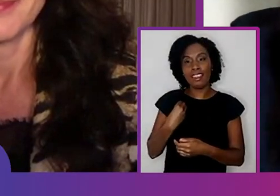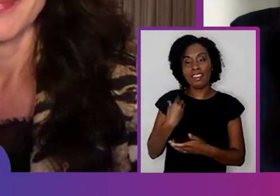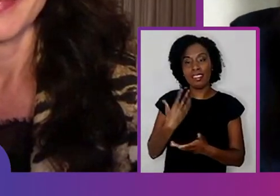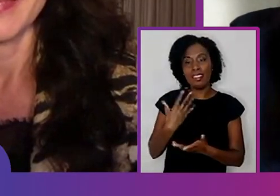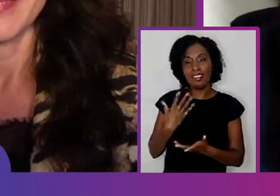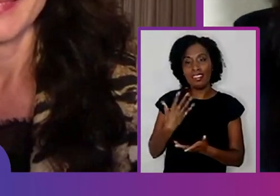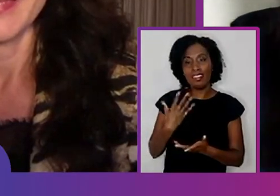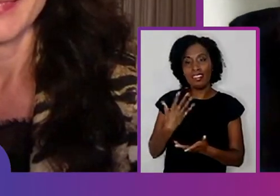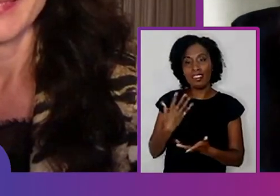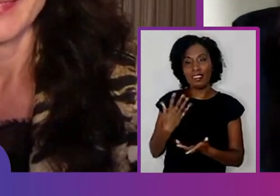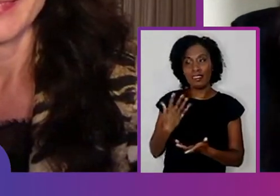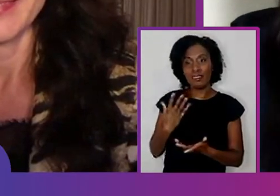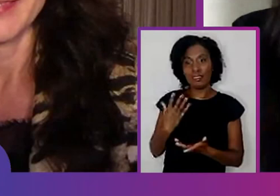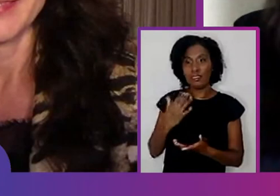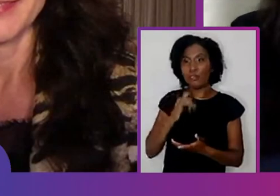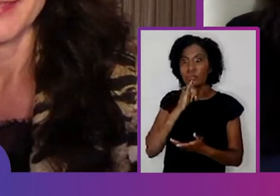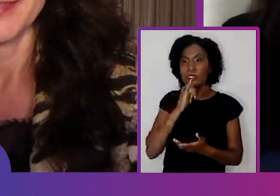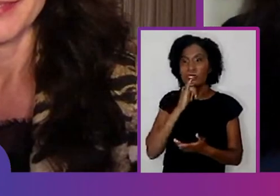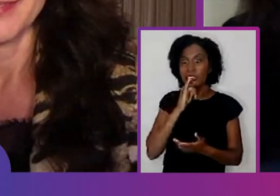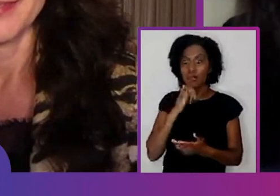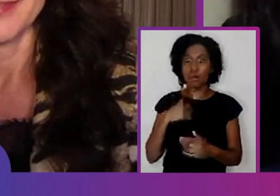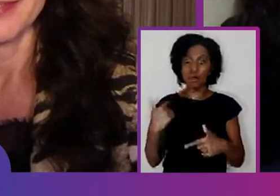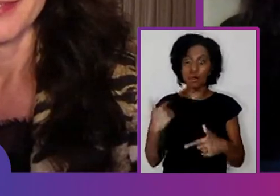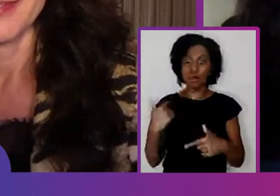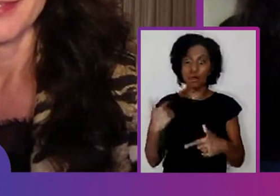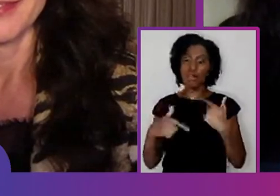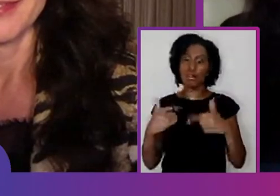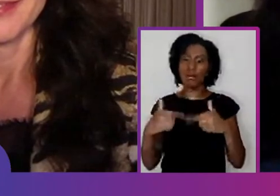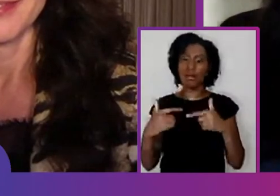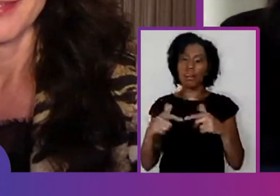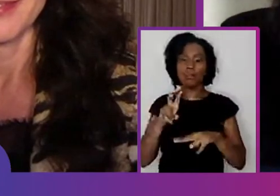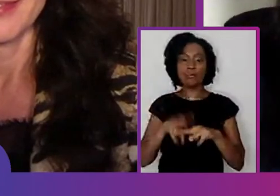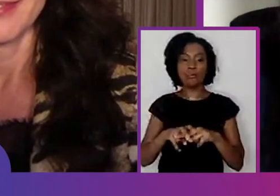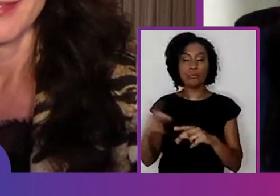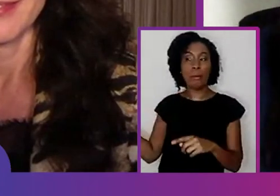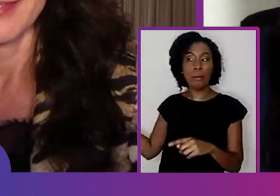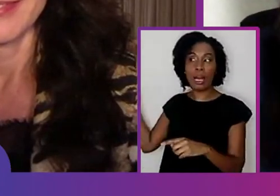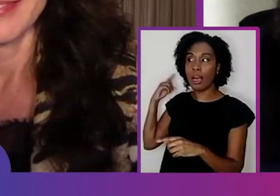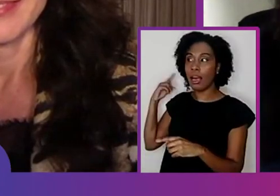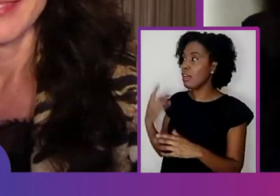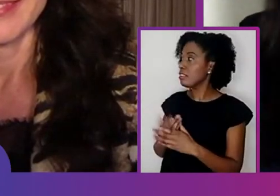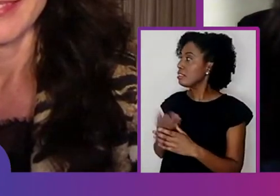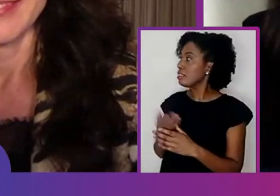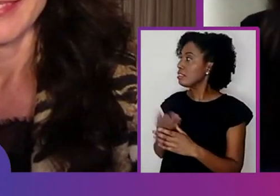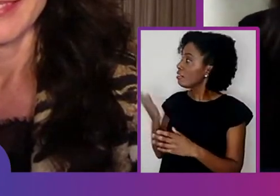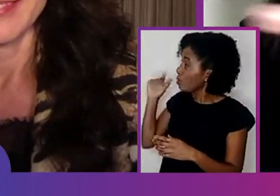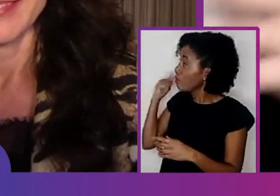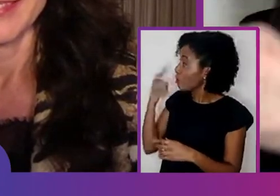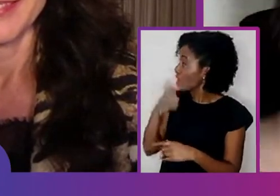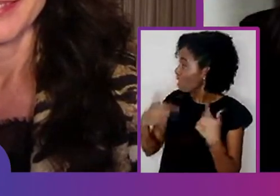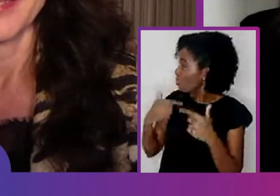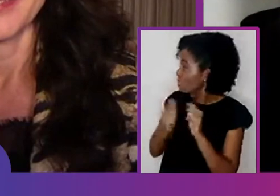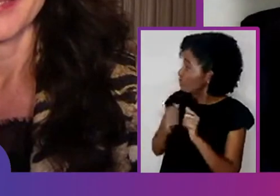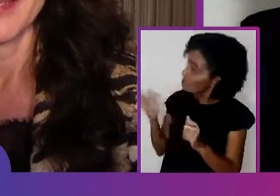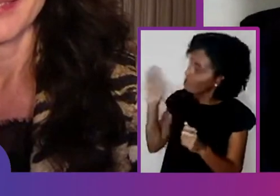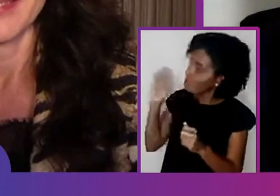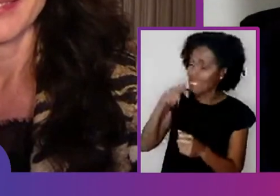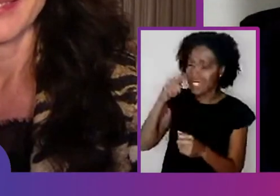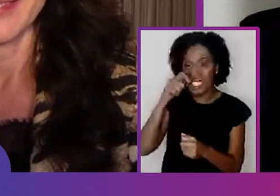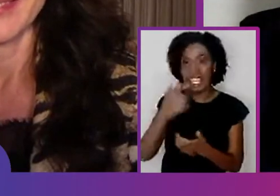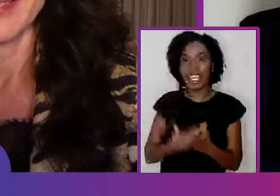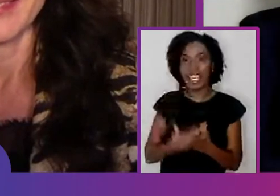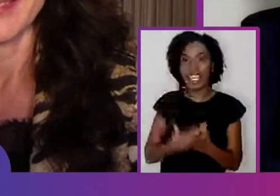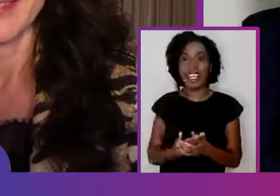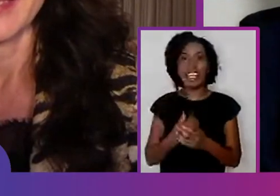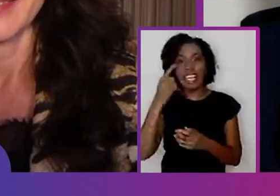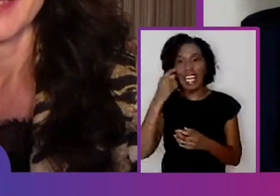está trabalhando aqui, já não estava incomodando tanto, você chama, olha, vem cá ver fulano e tal, né? O gato que sobe, que entra na frente do